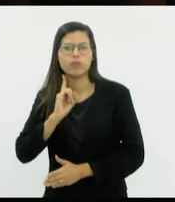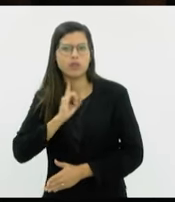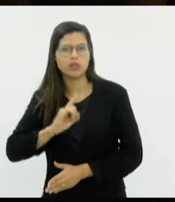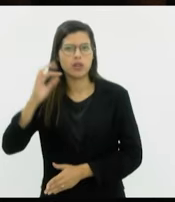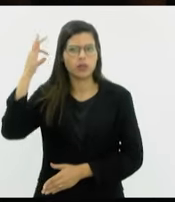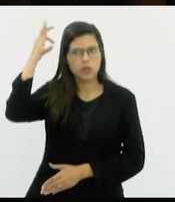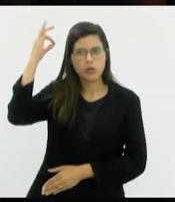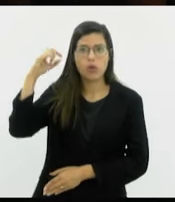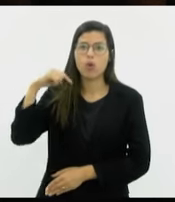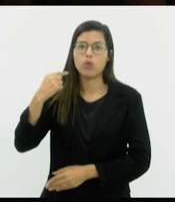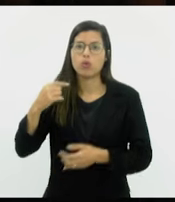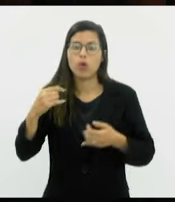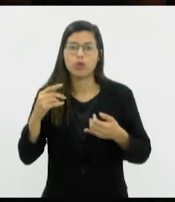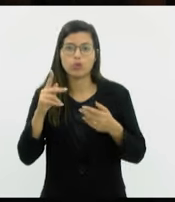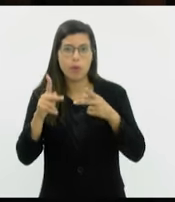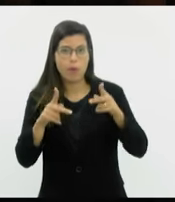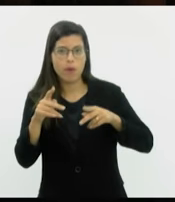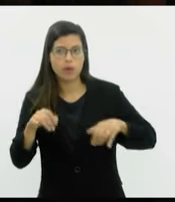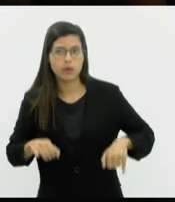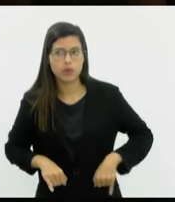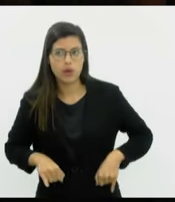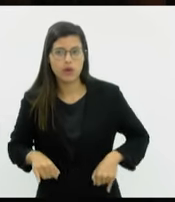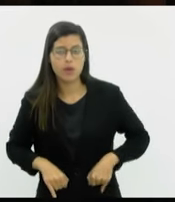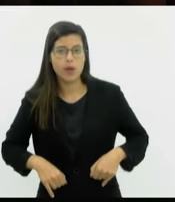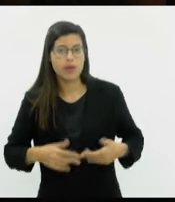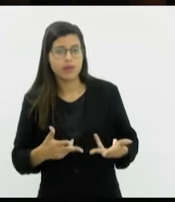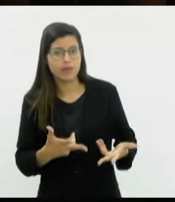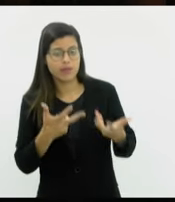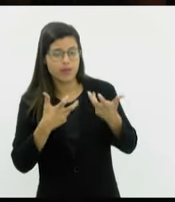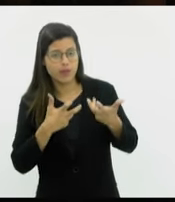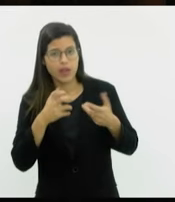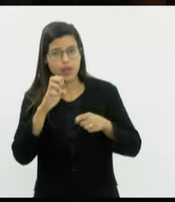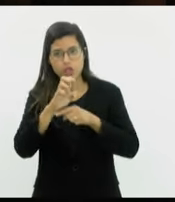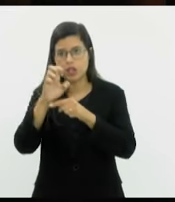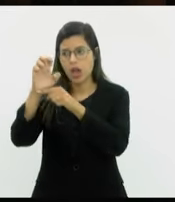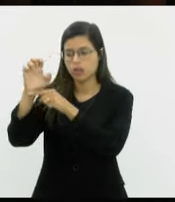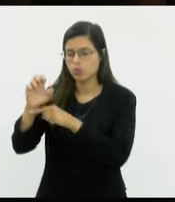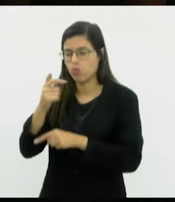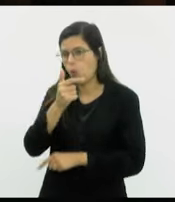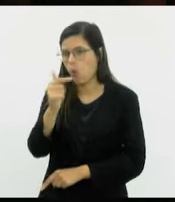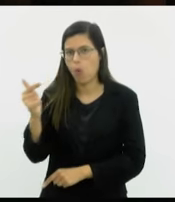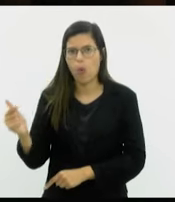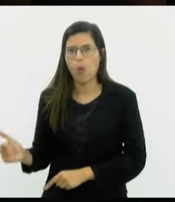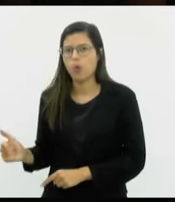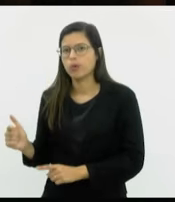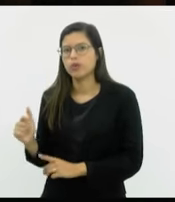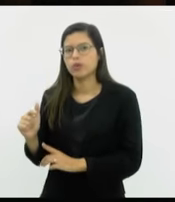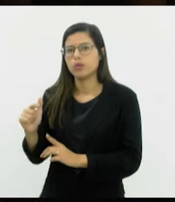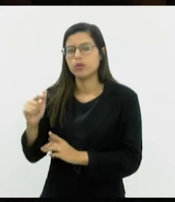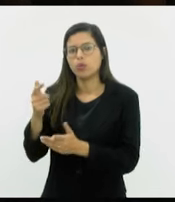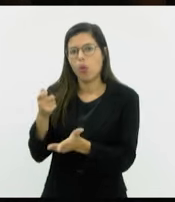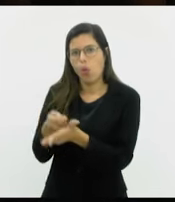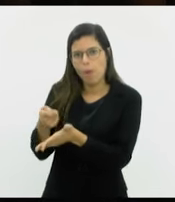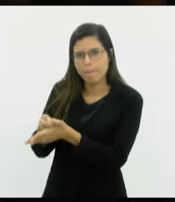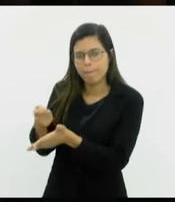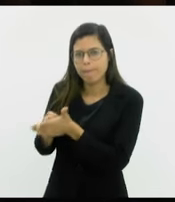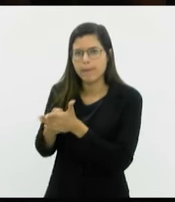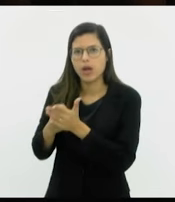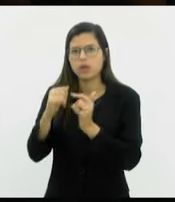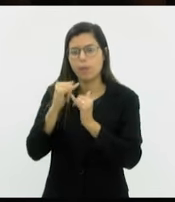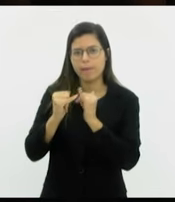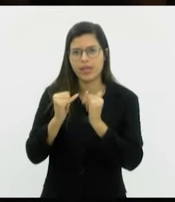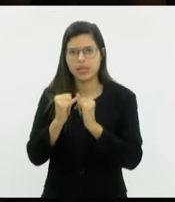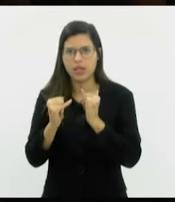sofre, porque vê de perto estados cobrando a metade do custo que eles têm para fazer o seu emplacamento, pagar o seu